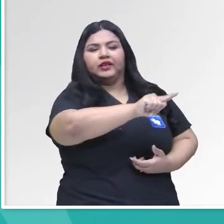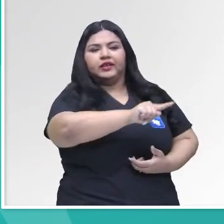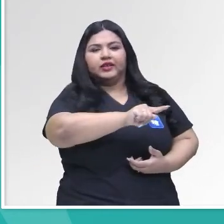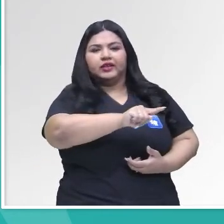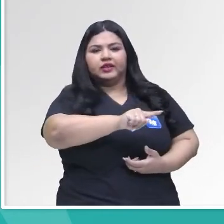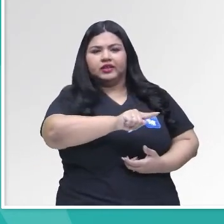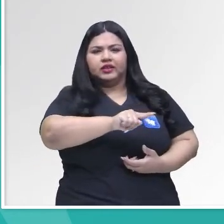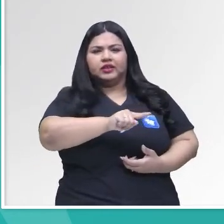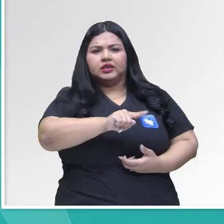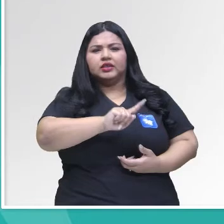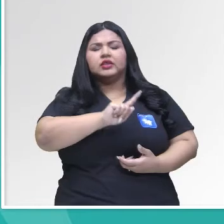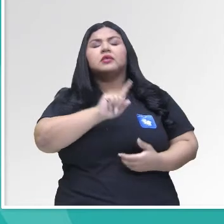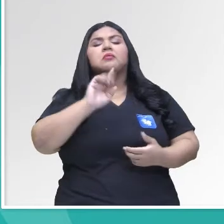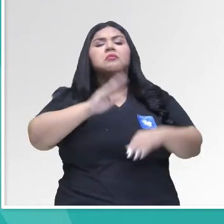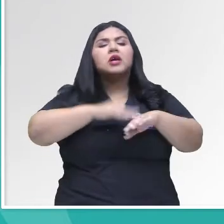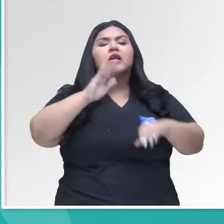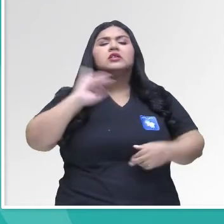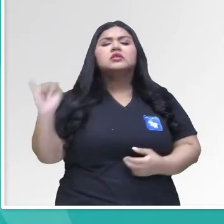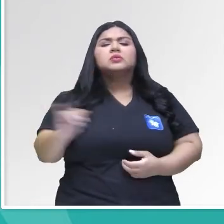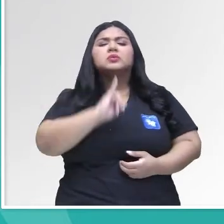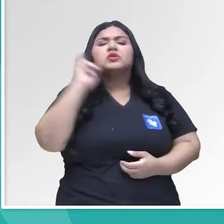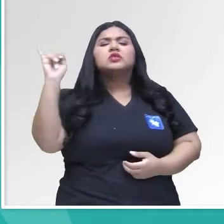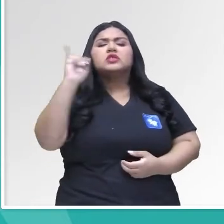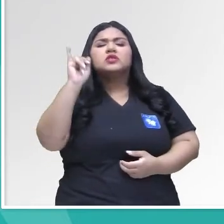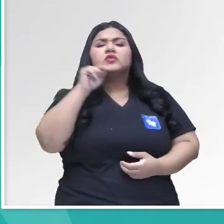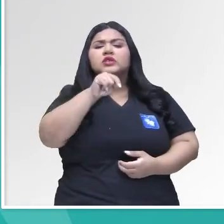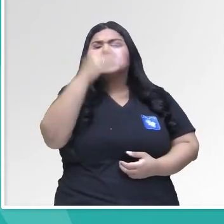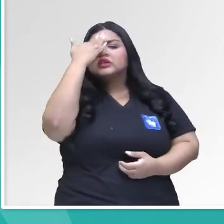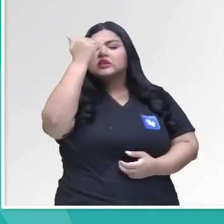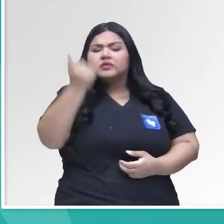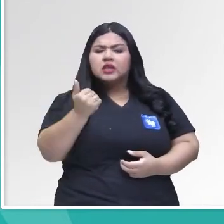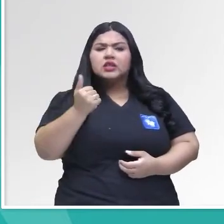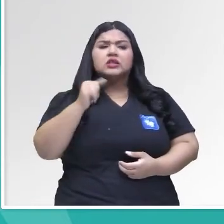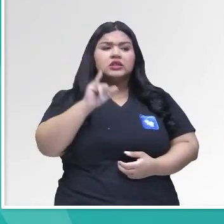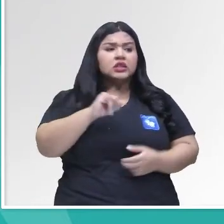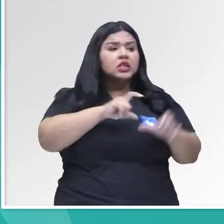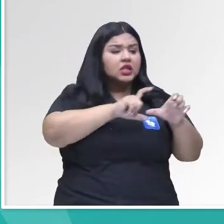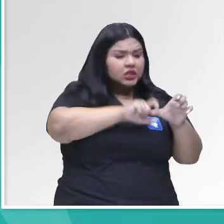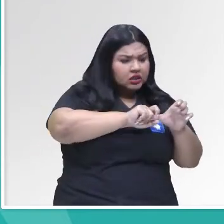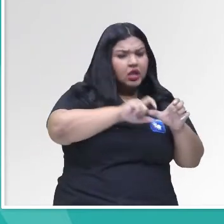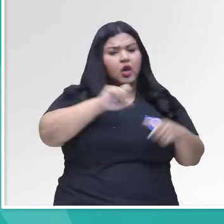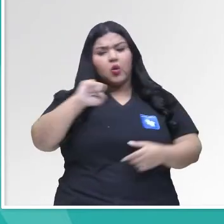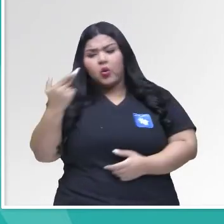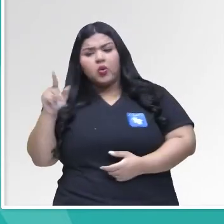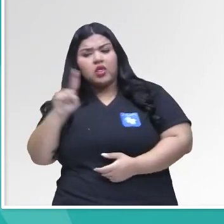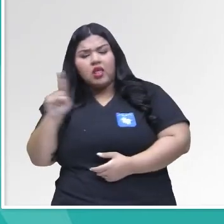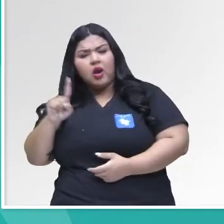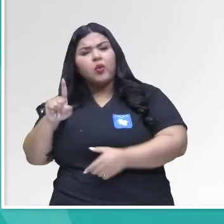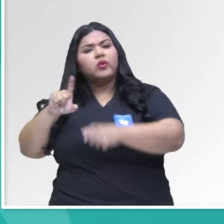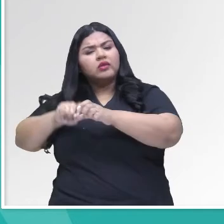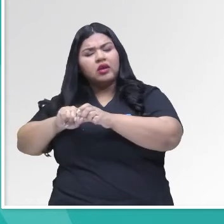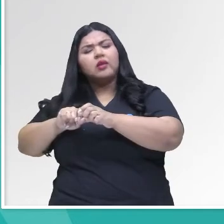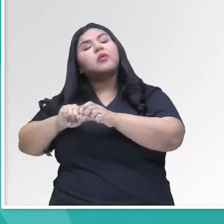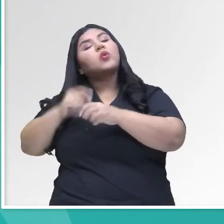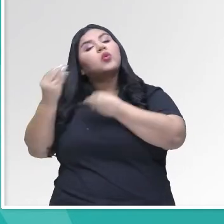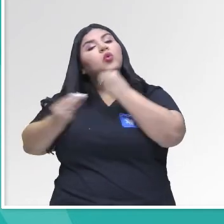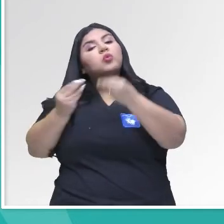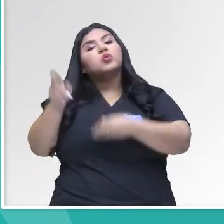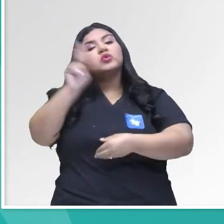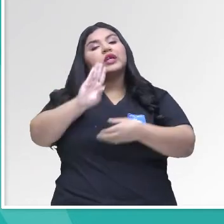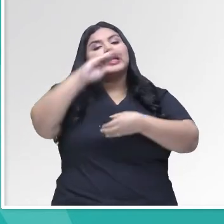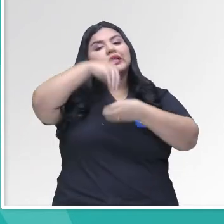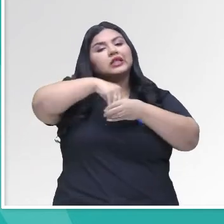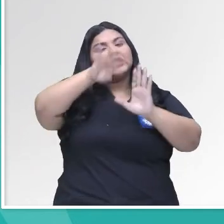Mas mais importante do que você saber se é sindética ou assindética é você saber como utilizar em um texto. Estamos fazendo isso